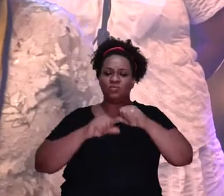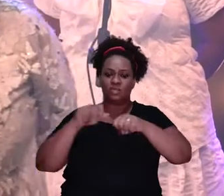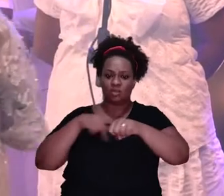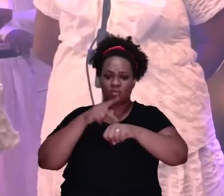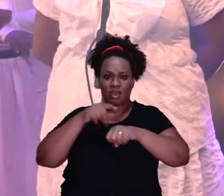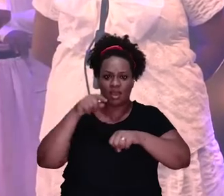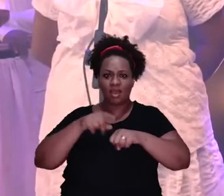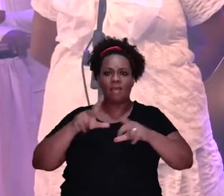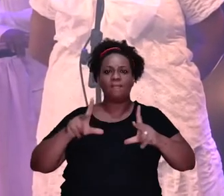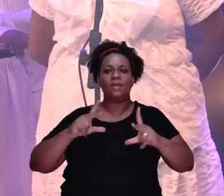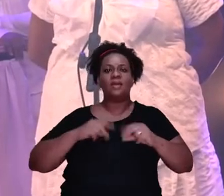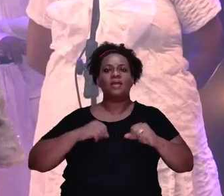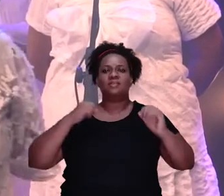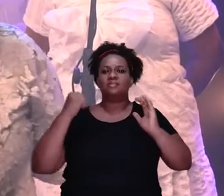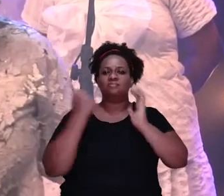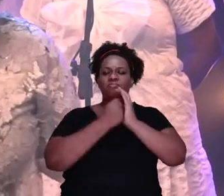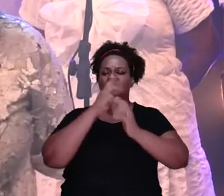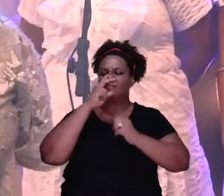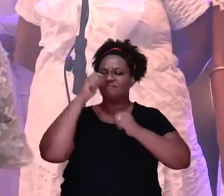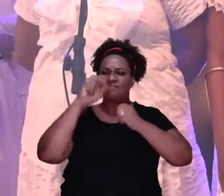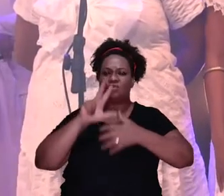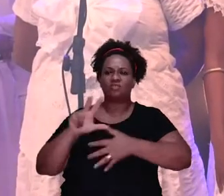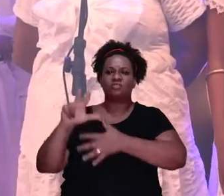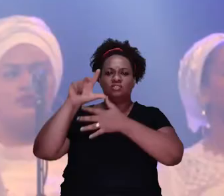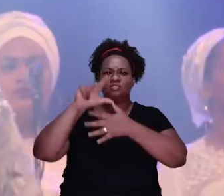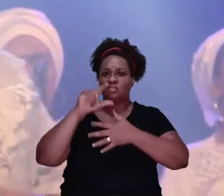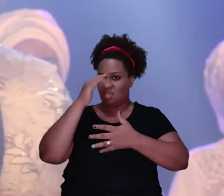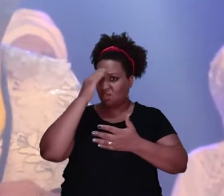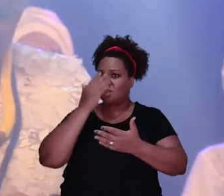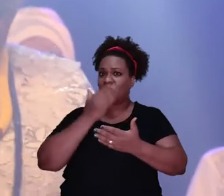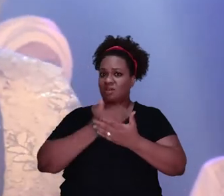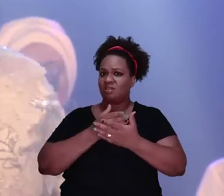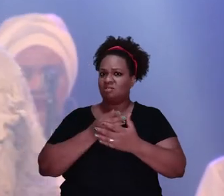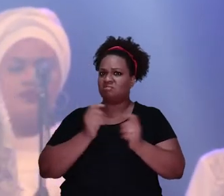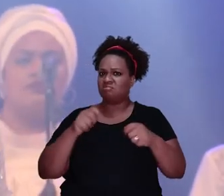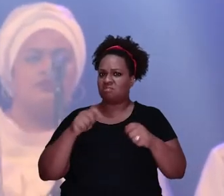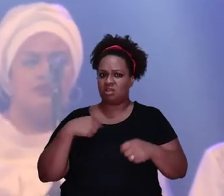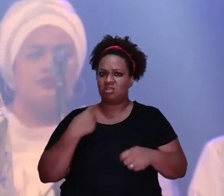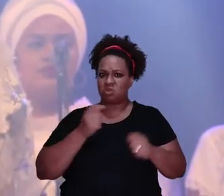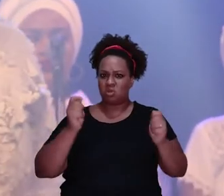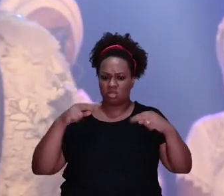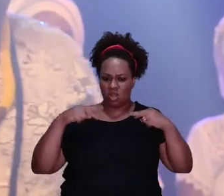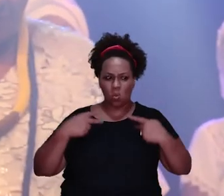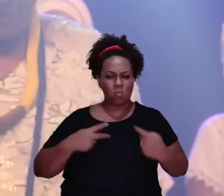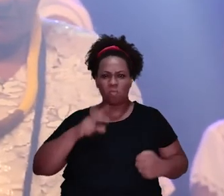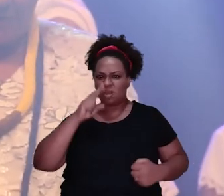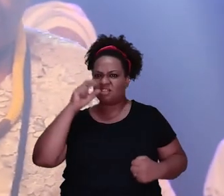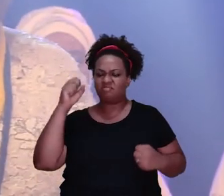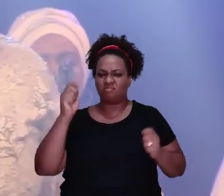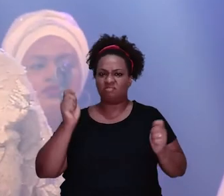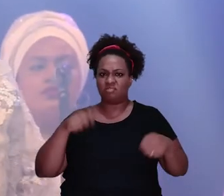transformar esse país no que ele merece ser a grande potência da América Latina e eu acredito nisso nós temos